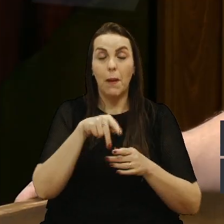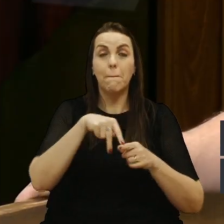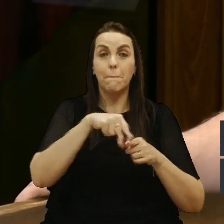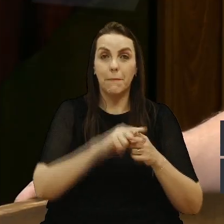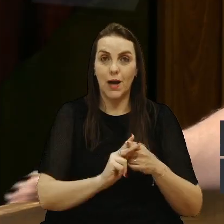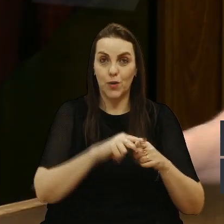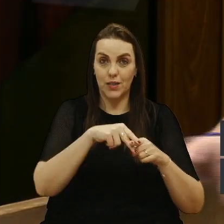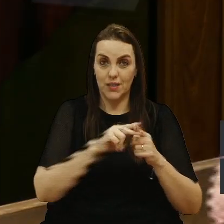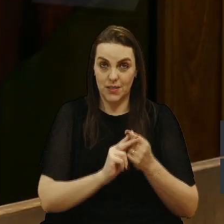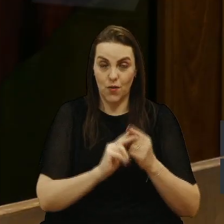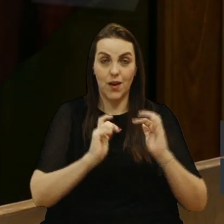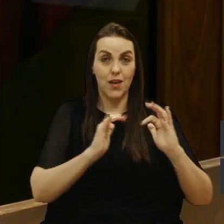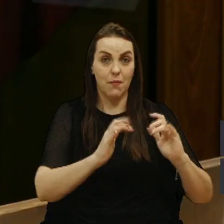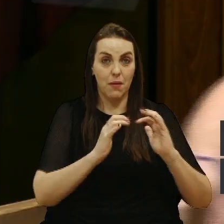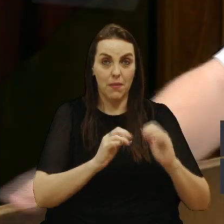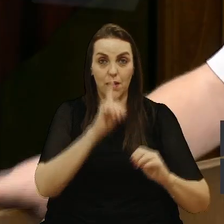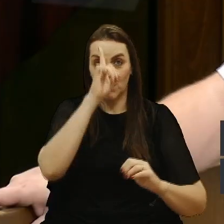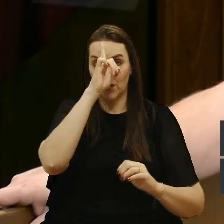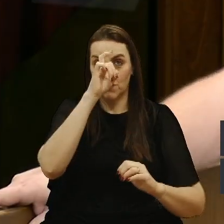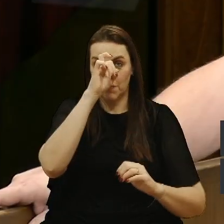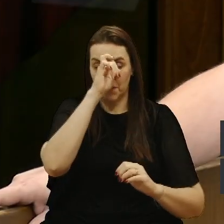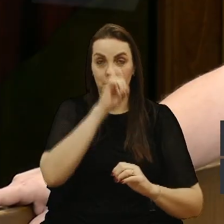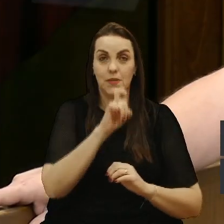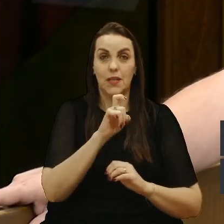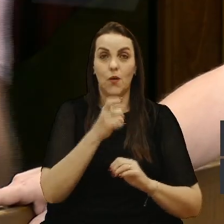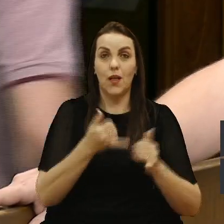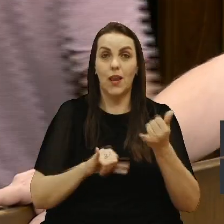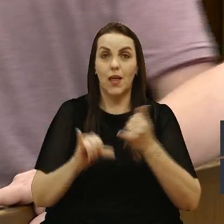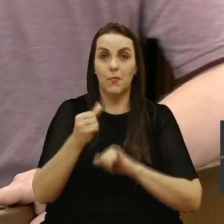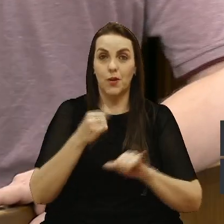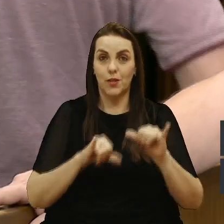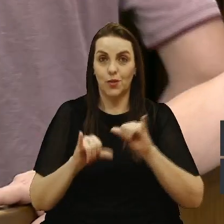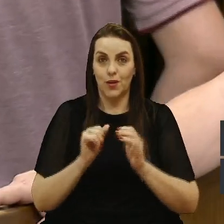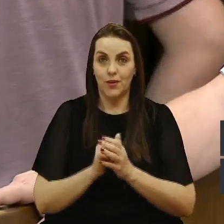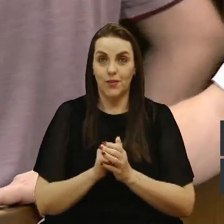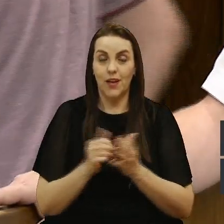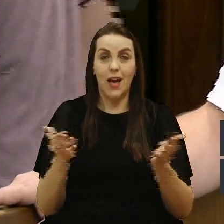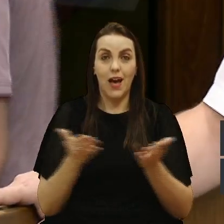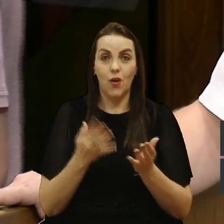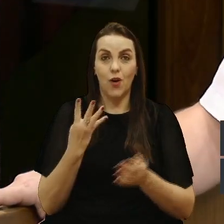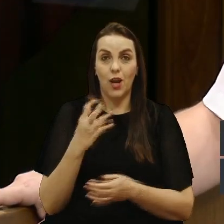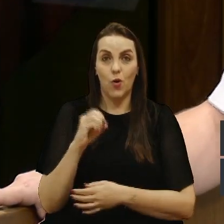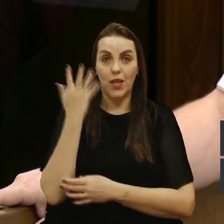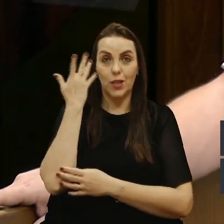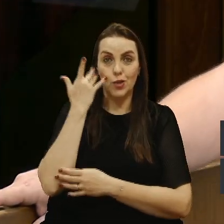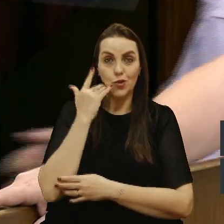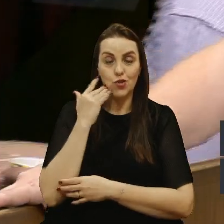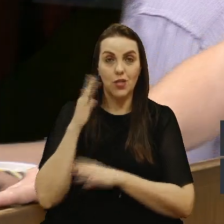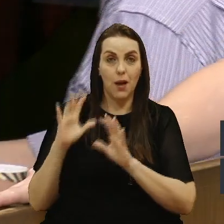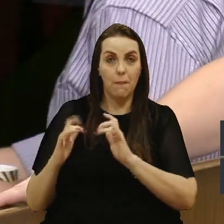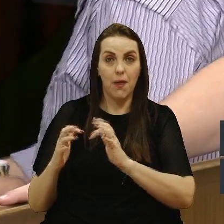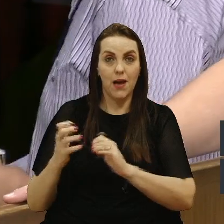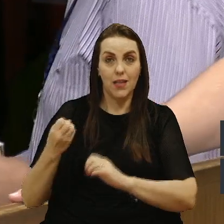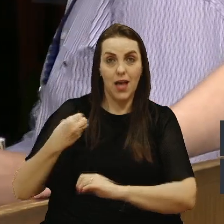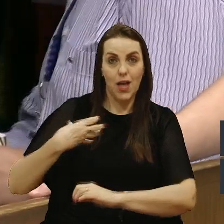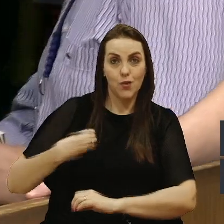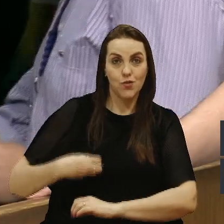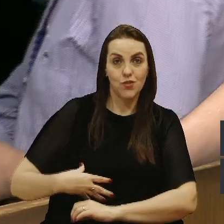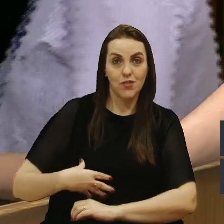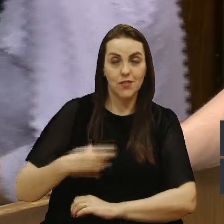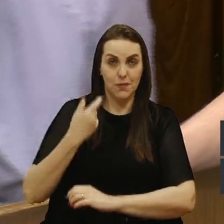equipamentos hospitalares e laboratoriais. Agora que a gente está 40 dias sem raio-x, será que ela devia ter previsto isso ou